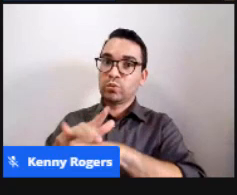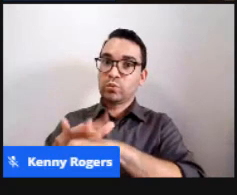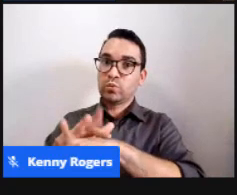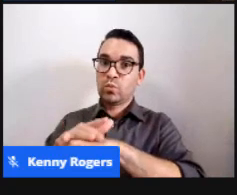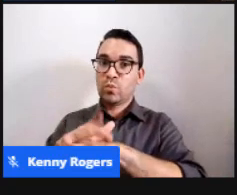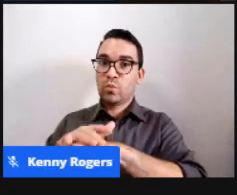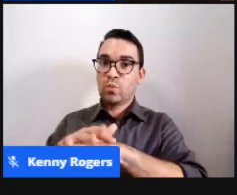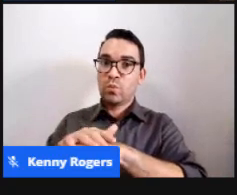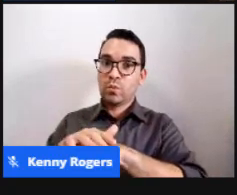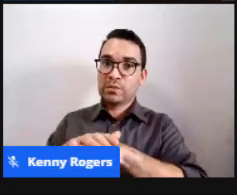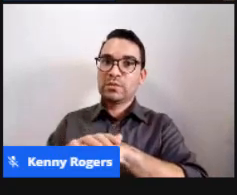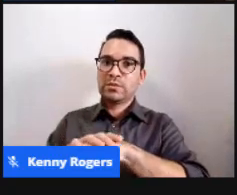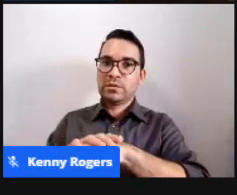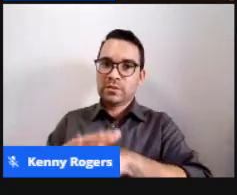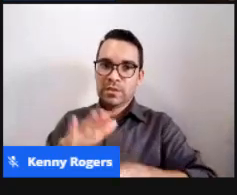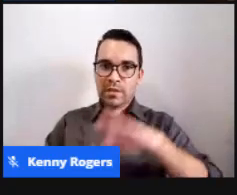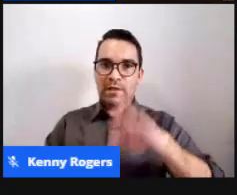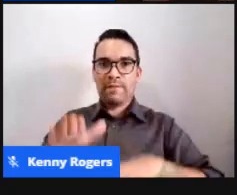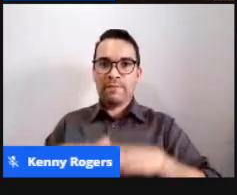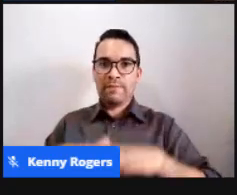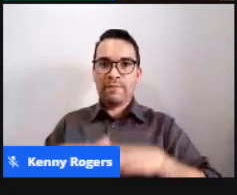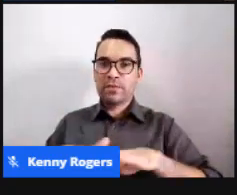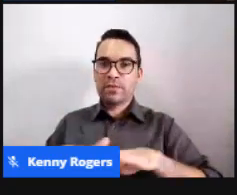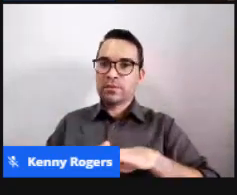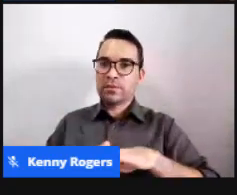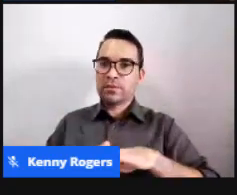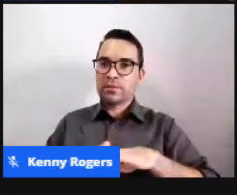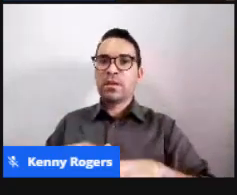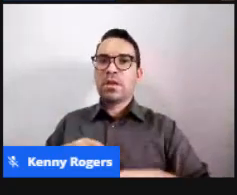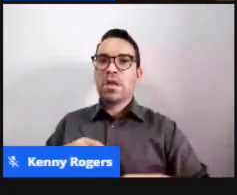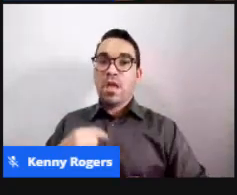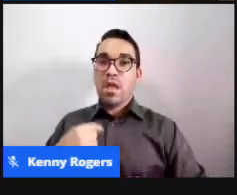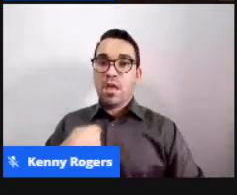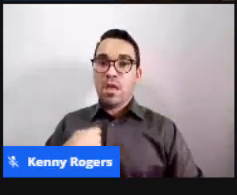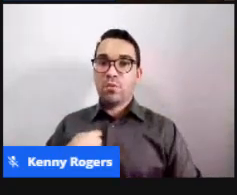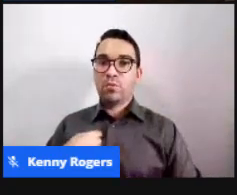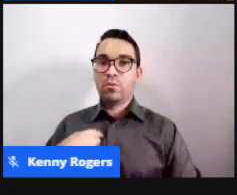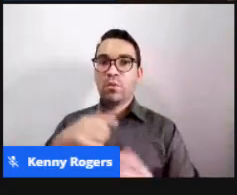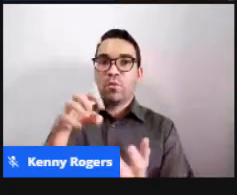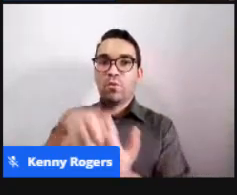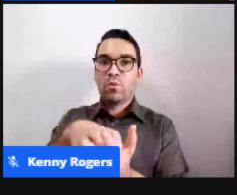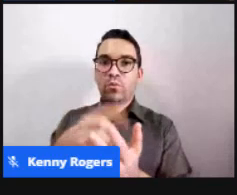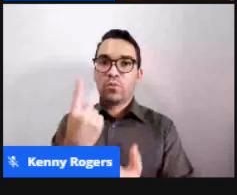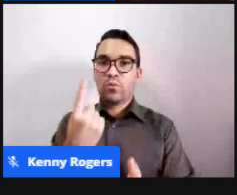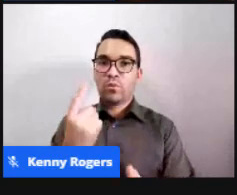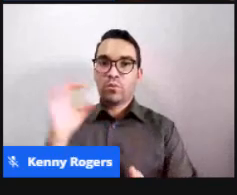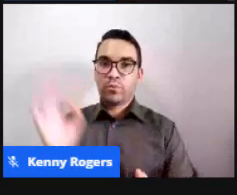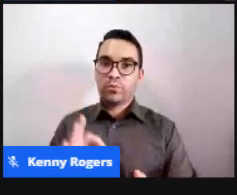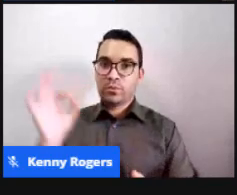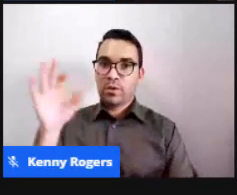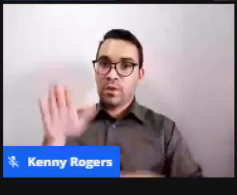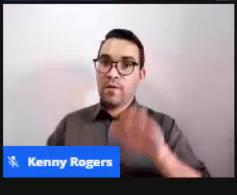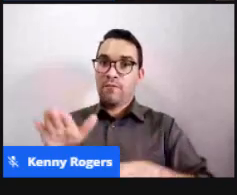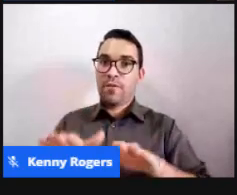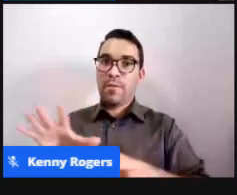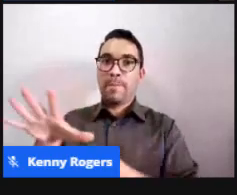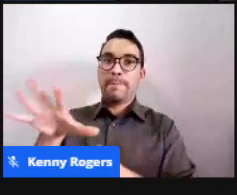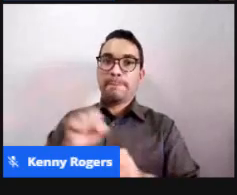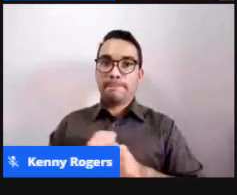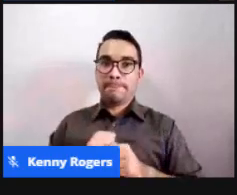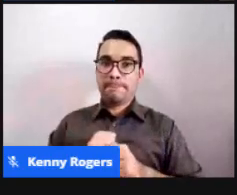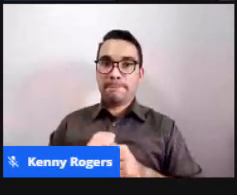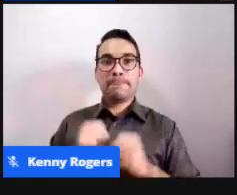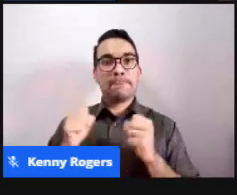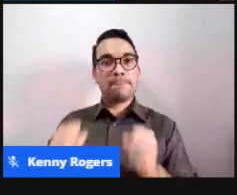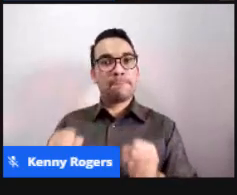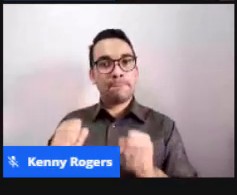do 1% que pega e vai beleléu, né? Deus o livre, ou no grupo dos 99% que passa tranquilo. Então, a